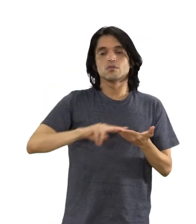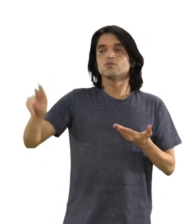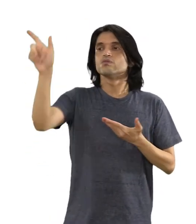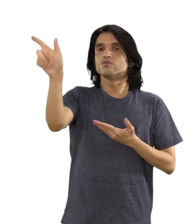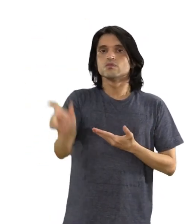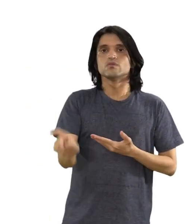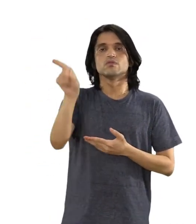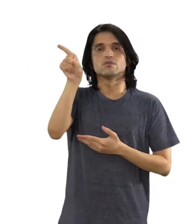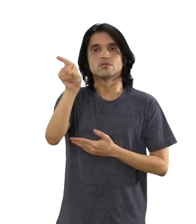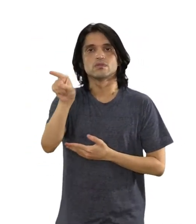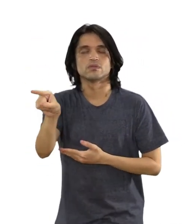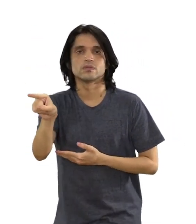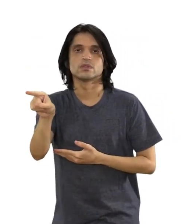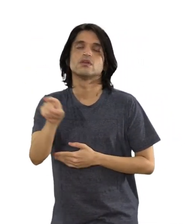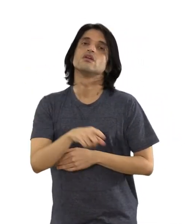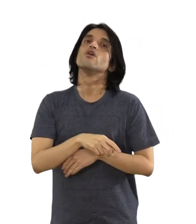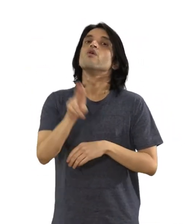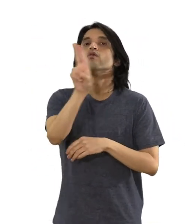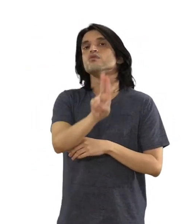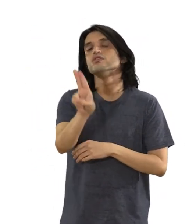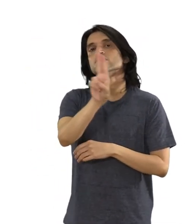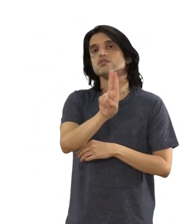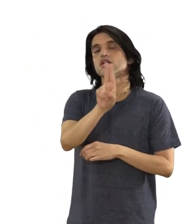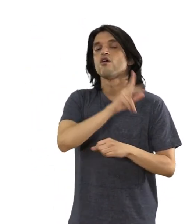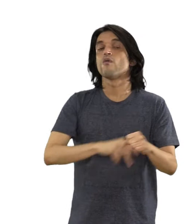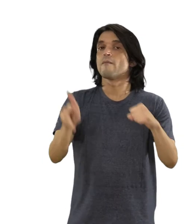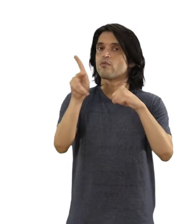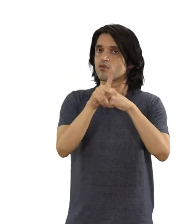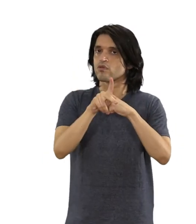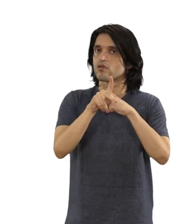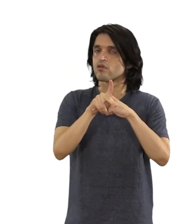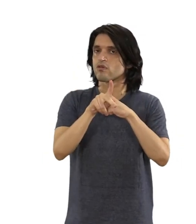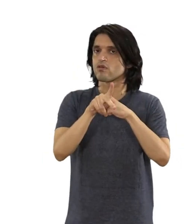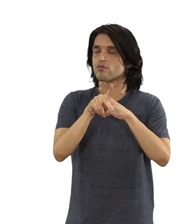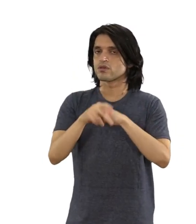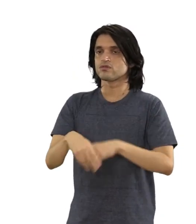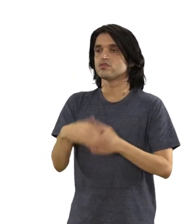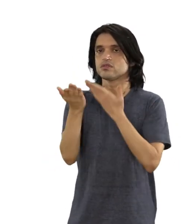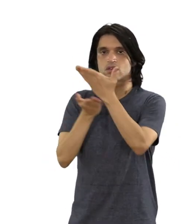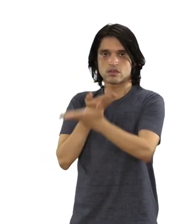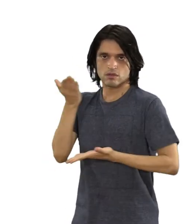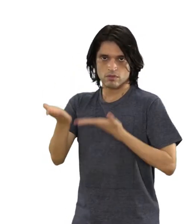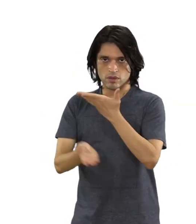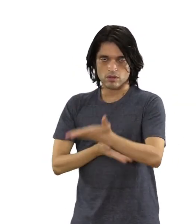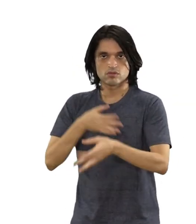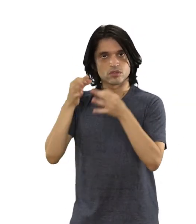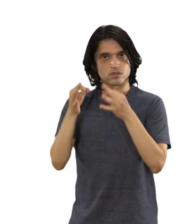Identificação do destinatário com o uso adequado dos pronomes de